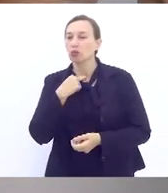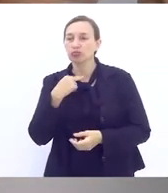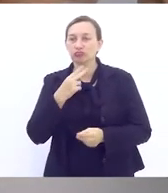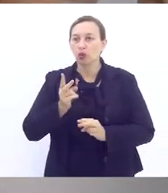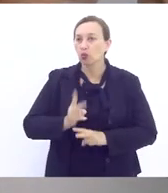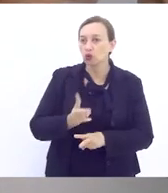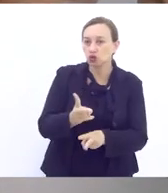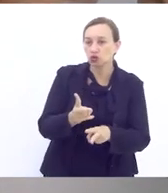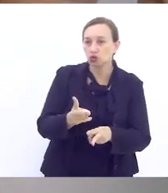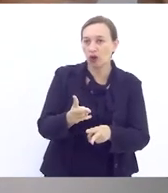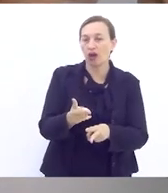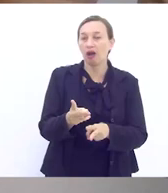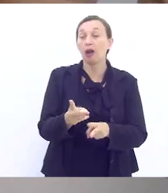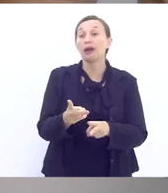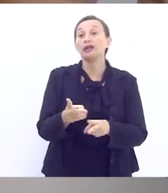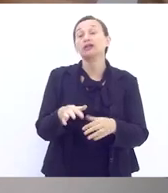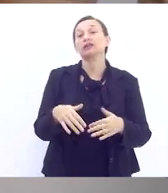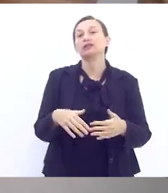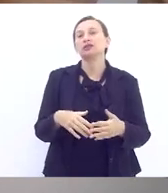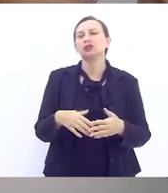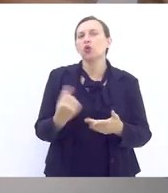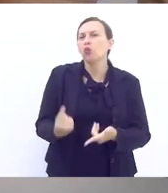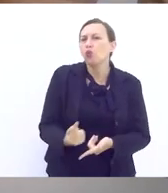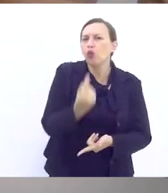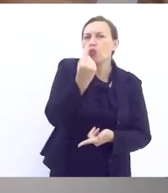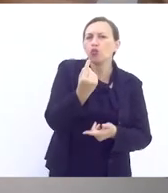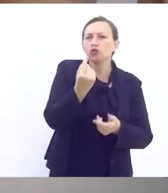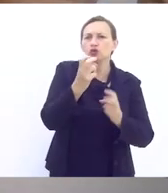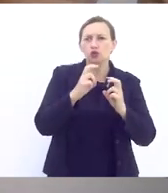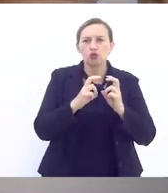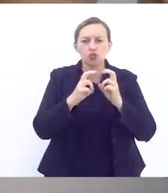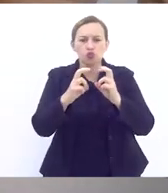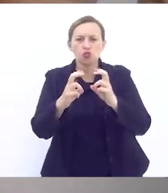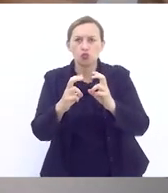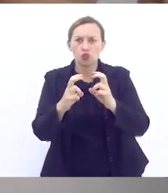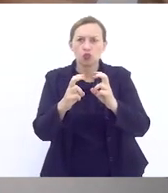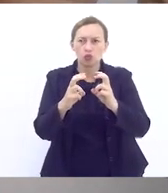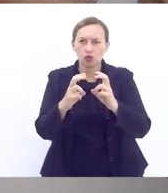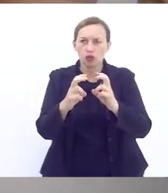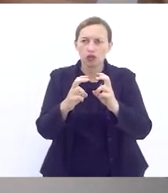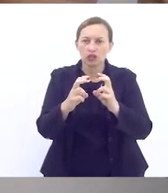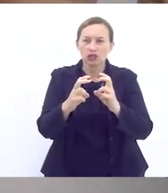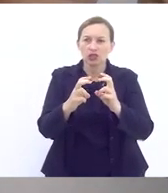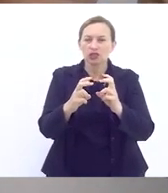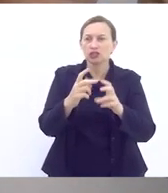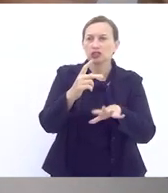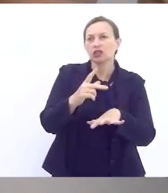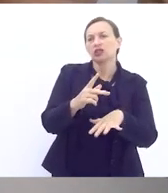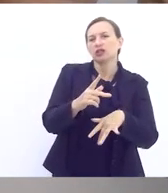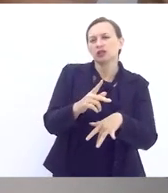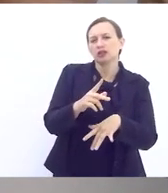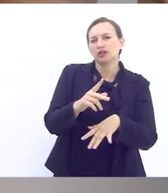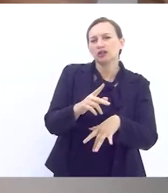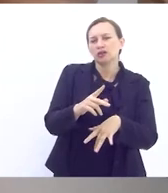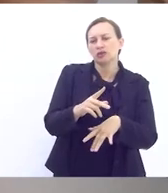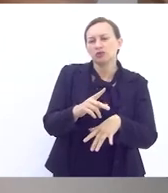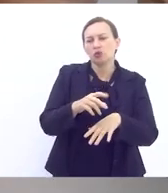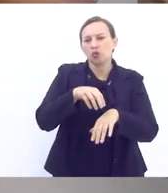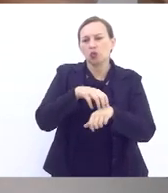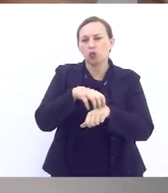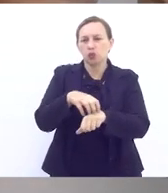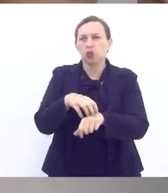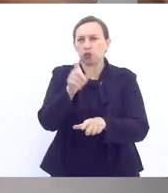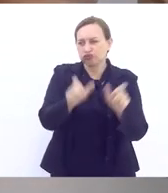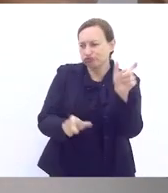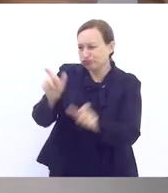operando e é o único bonde de transporte de passageiro que tem no Brasil tem de